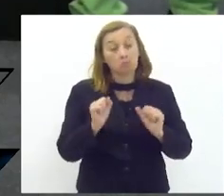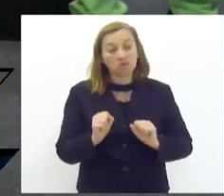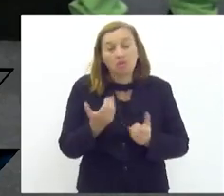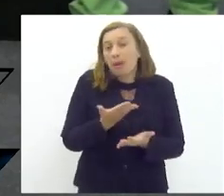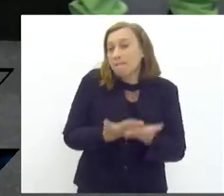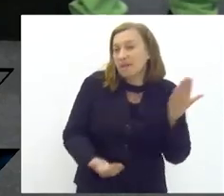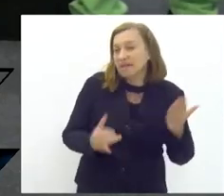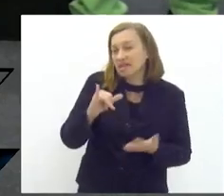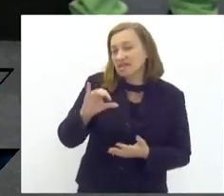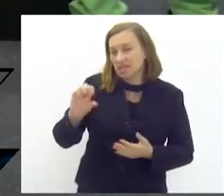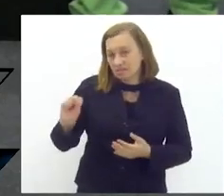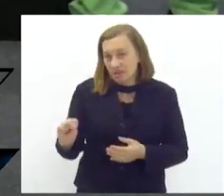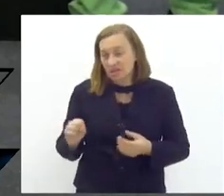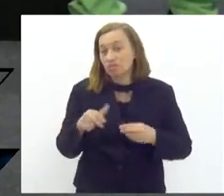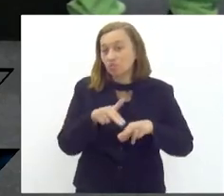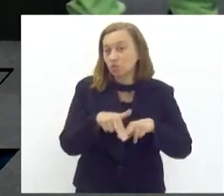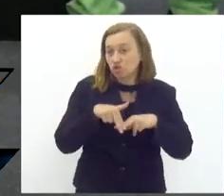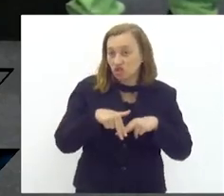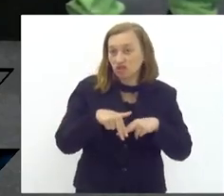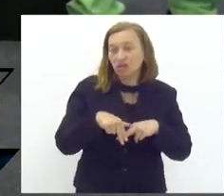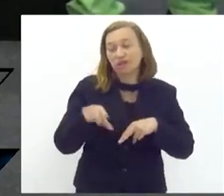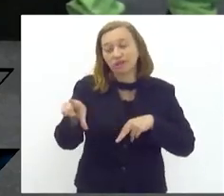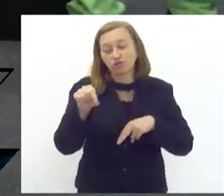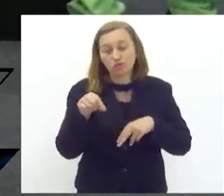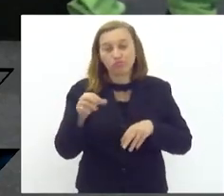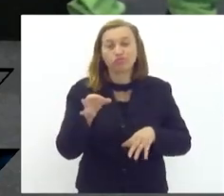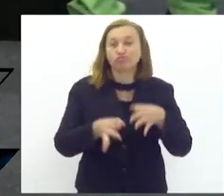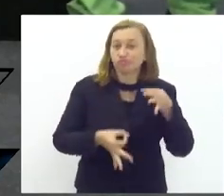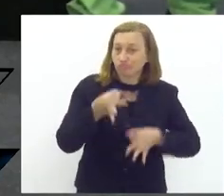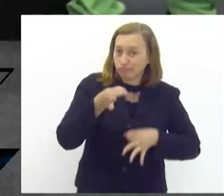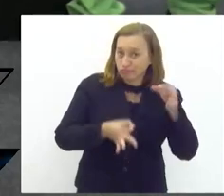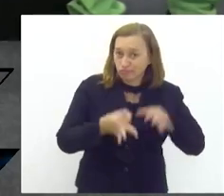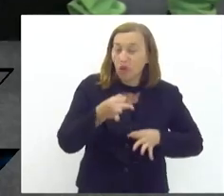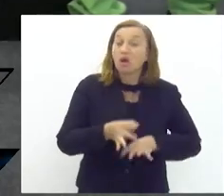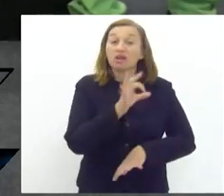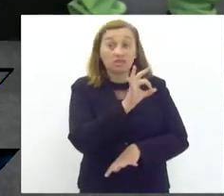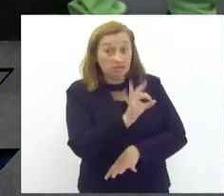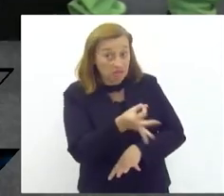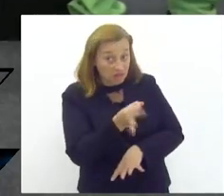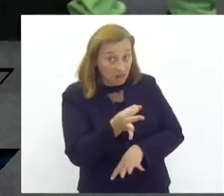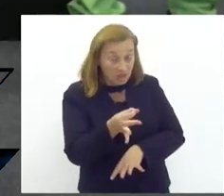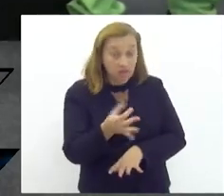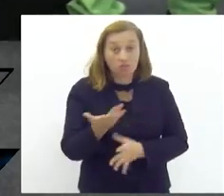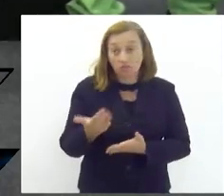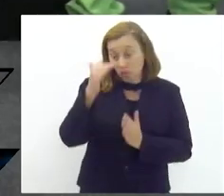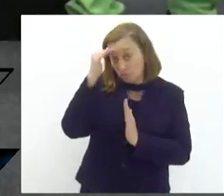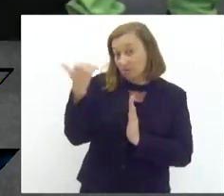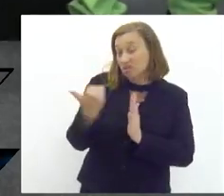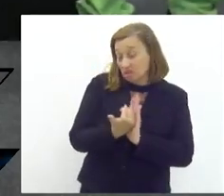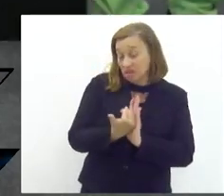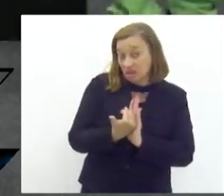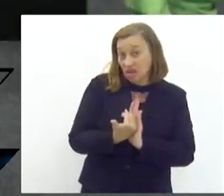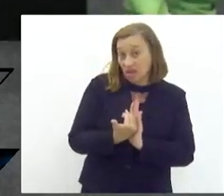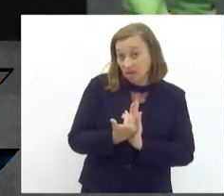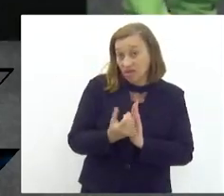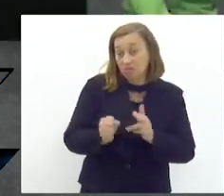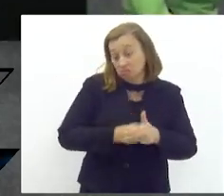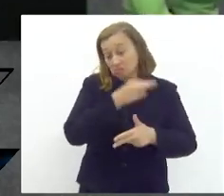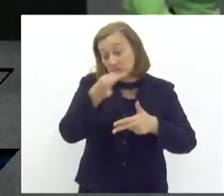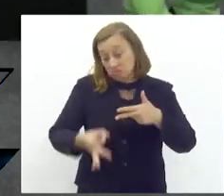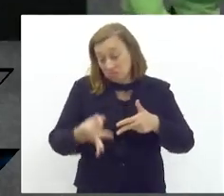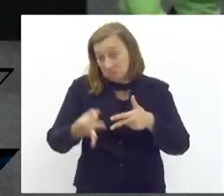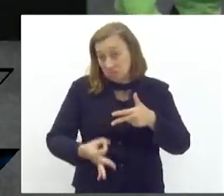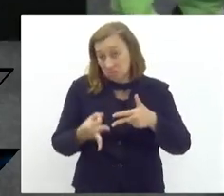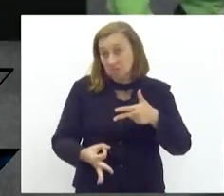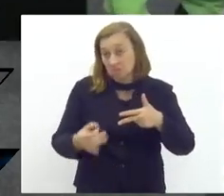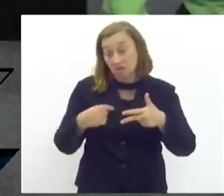por conta dessa decisão judicial E aí óbvio que dê são judicial se cumpre o Tribunal de Justiça tem essa legitimidade a